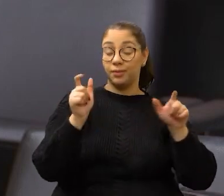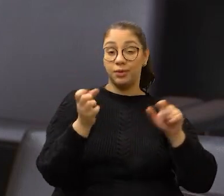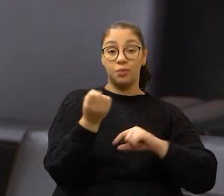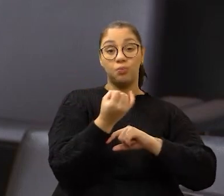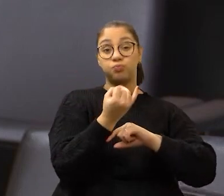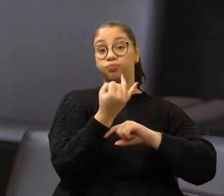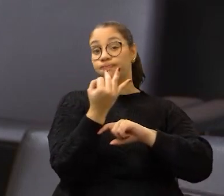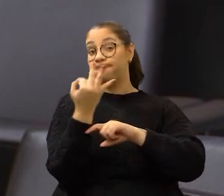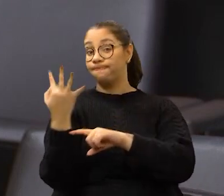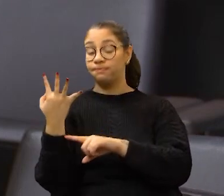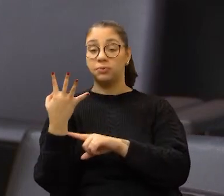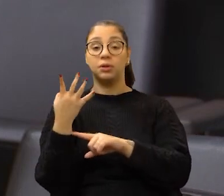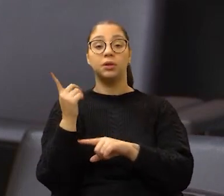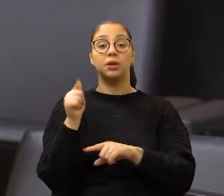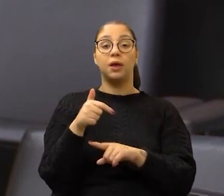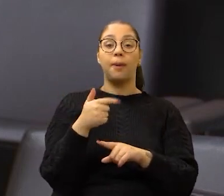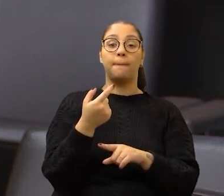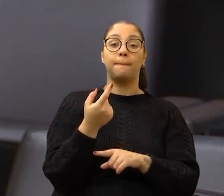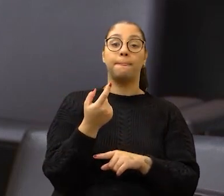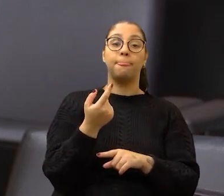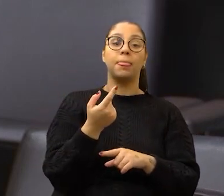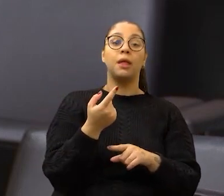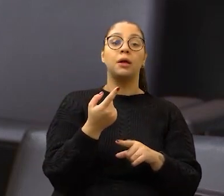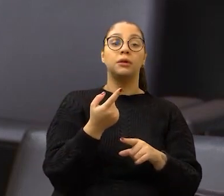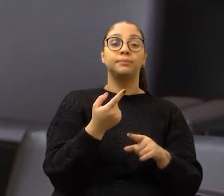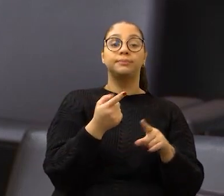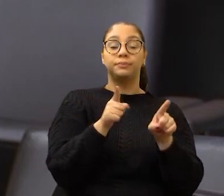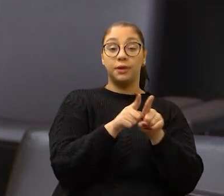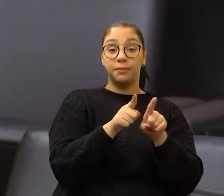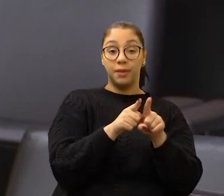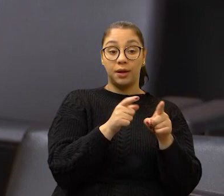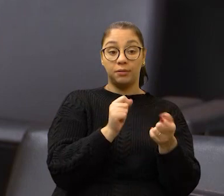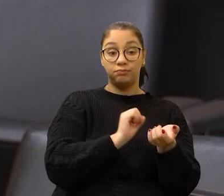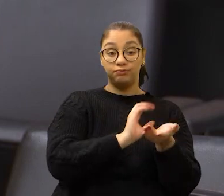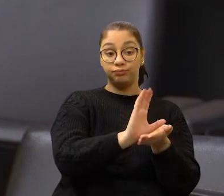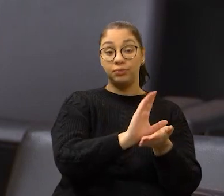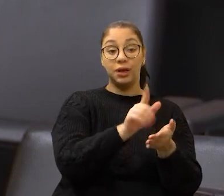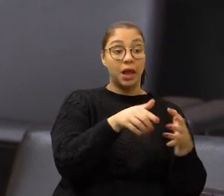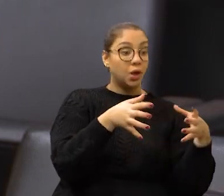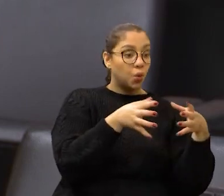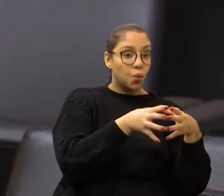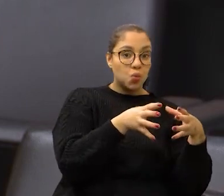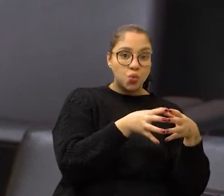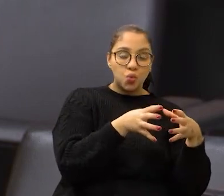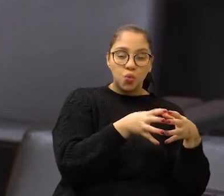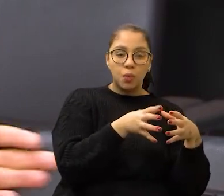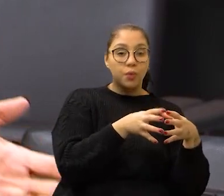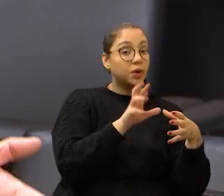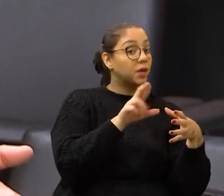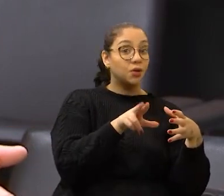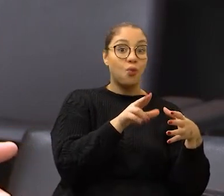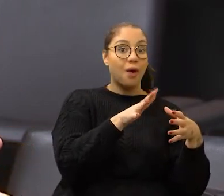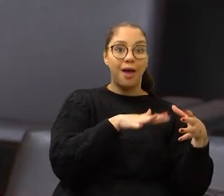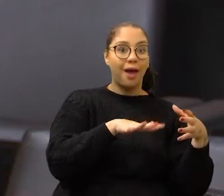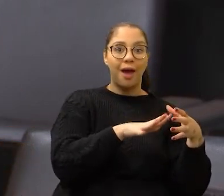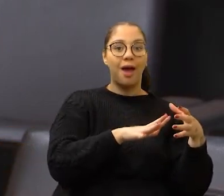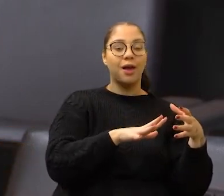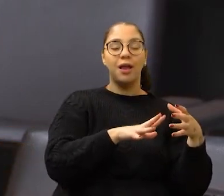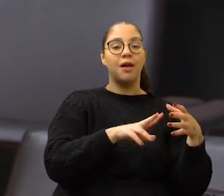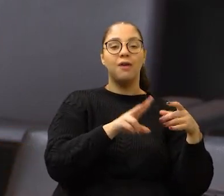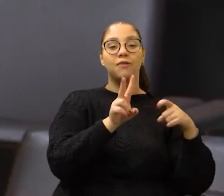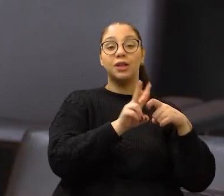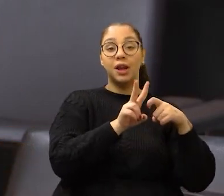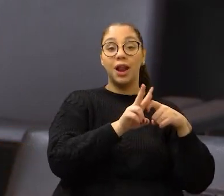muitos grupos interessados em custear tudo isso, e até muitos são grupos que nem são da área veterinária, são